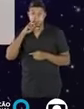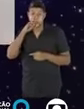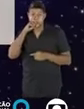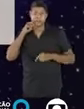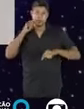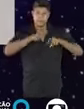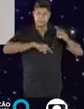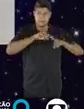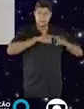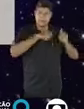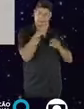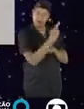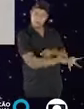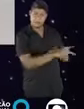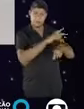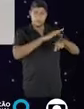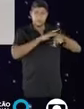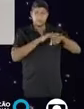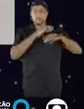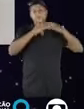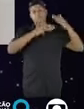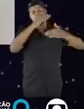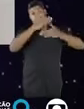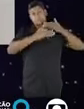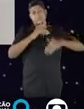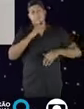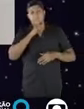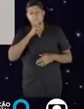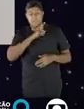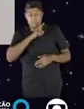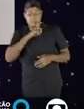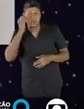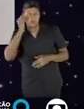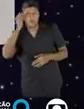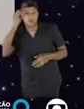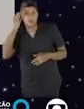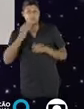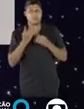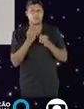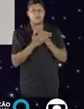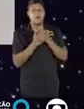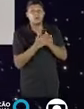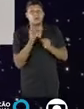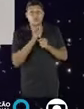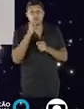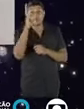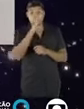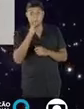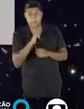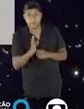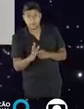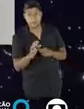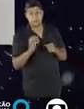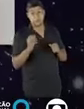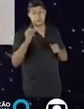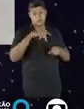material daquela doença se desenvolver. Então, esse conhecimento do momento, ele ajuda, né? O Brasil é um país abençoado, aí tem 2, 3 safras.